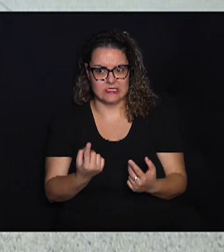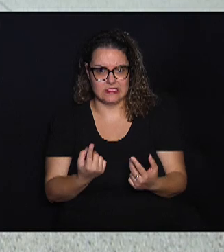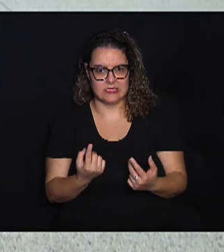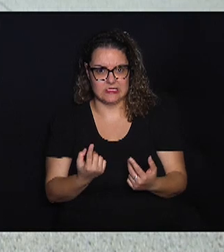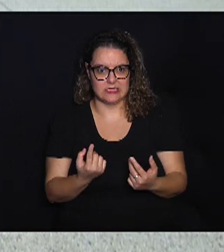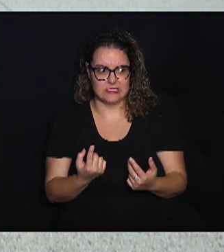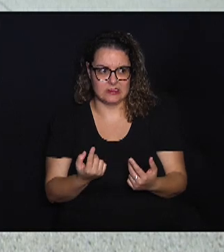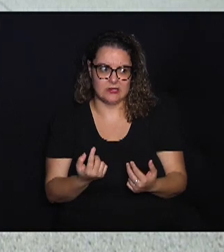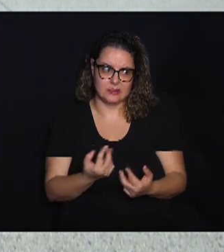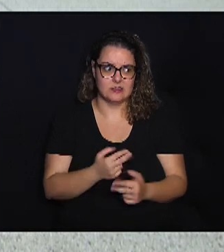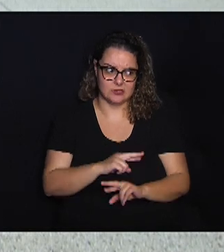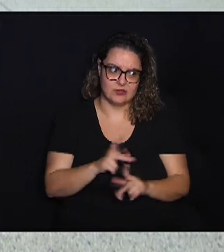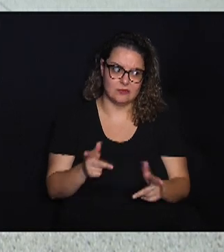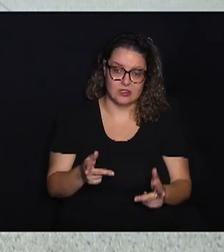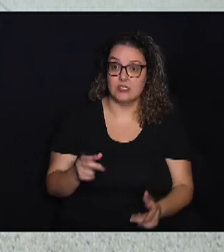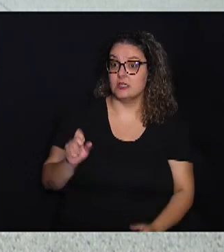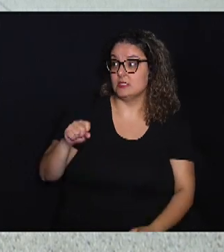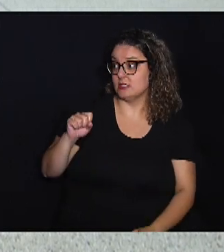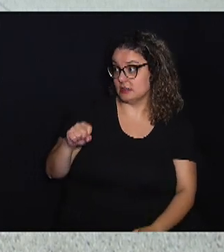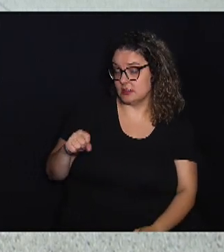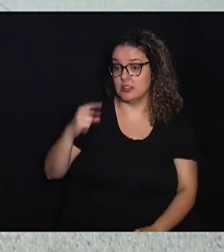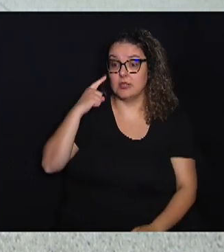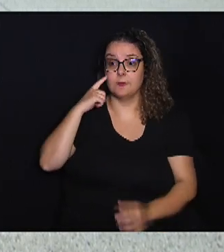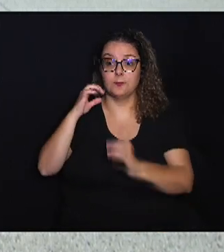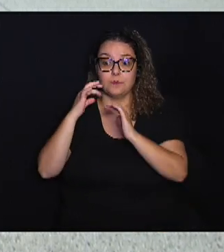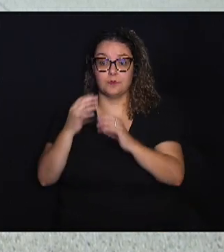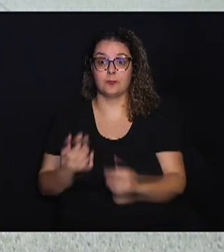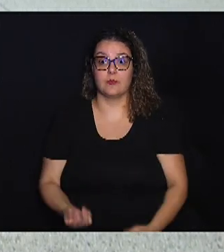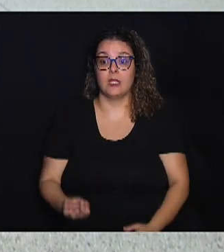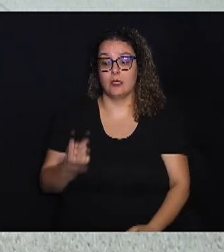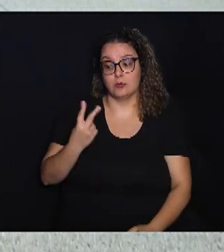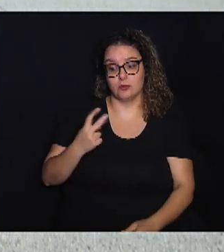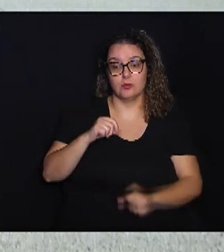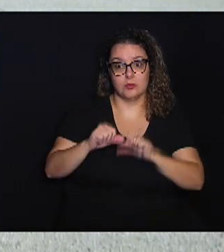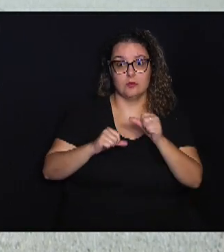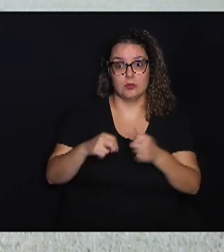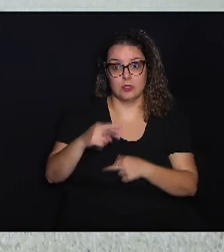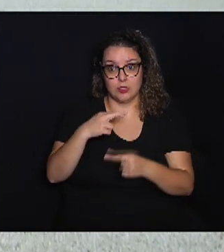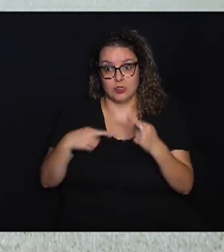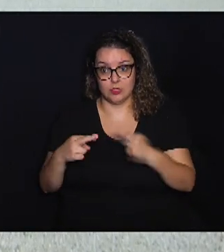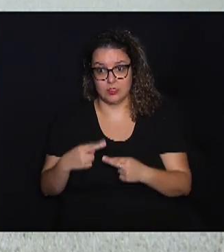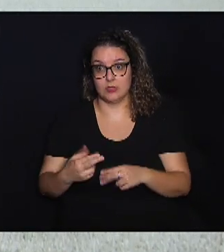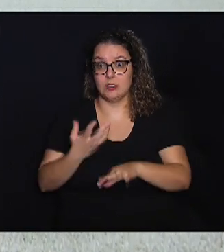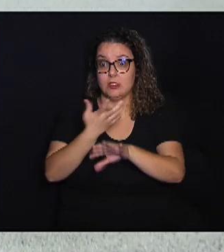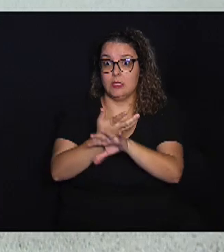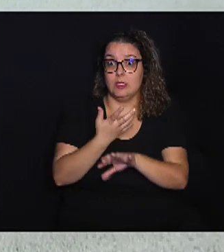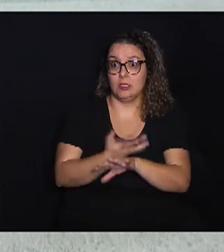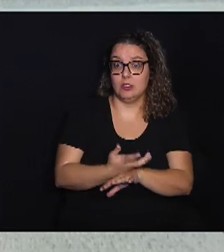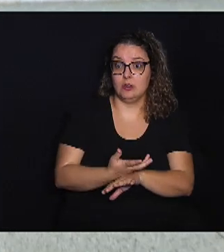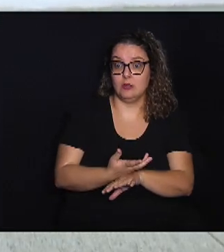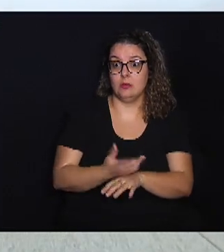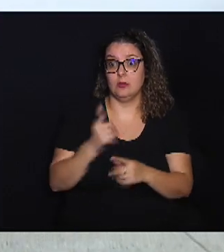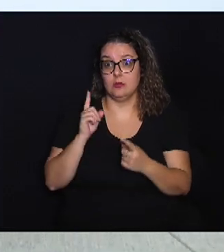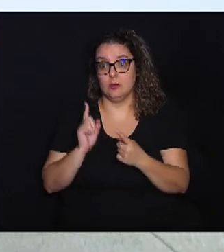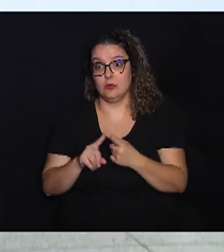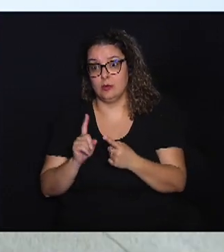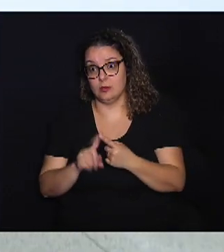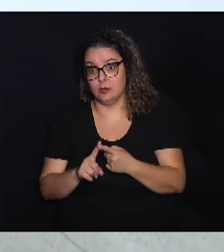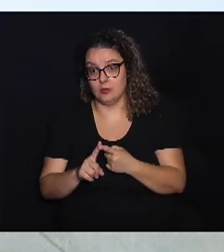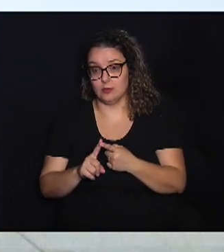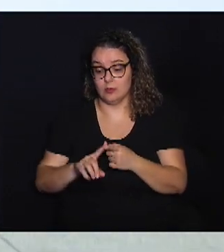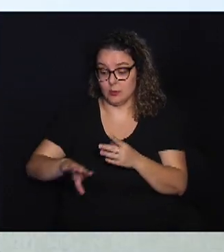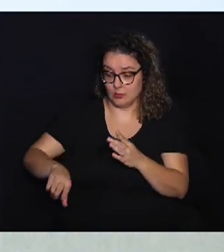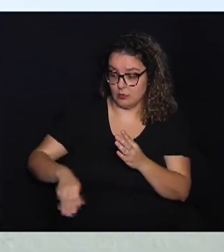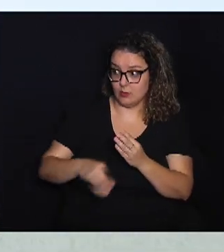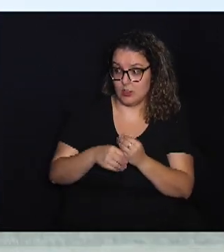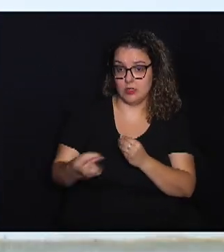né? Tem. A gente tem que pensar que existem 2 mudanças em relação às disciplinas, né? Eu tenho tanto o acréscimo de